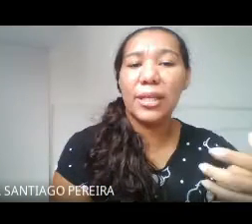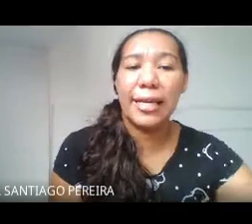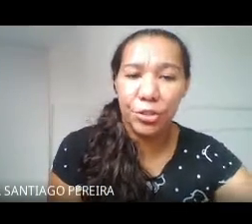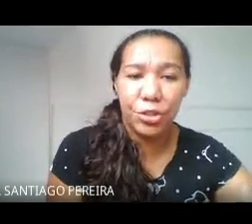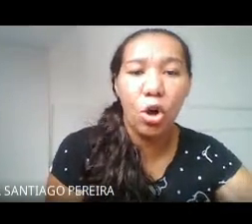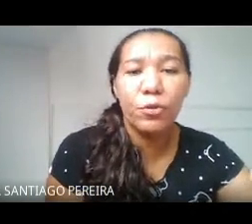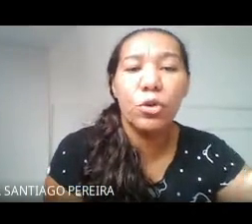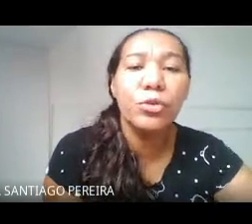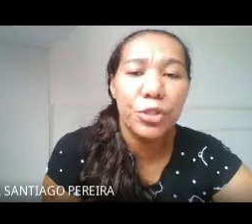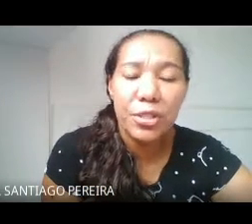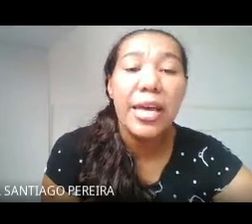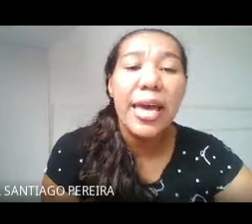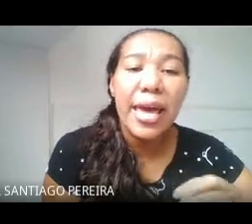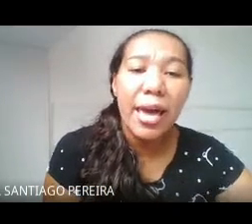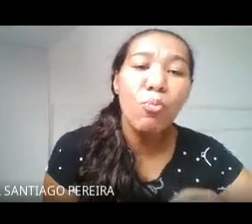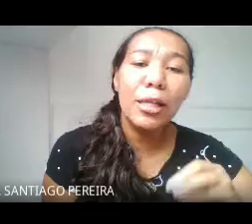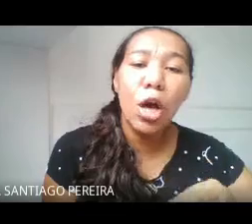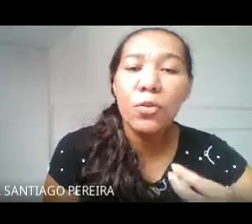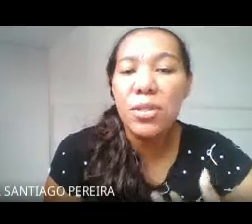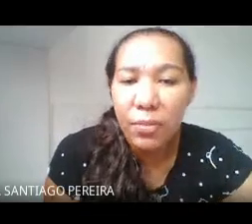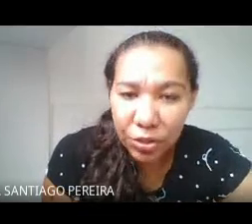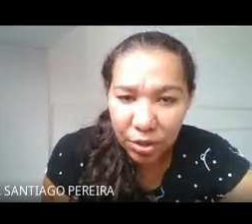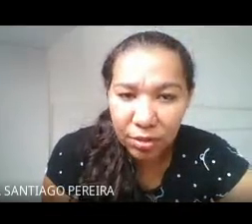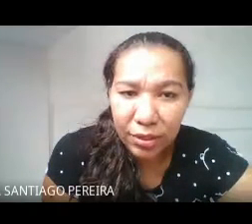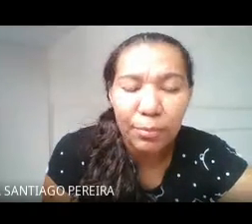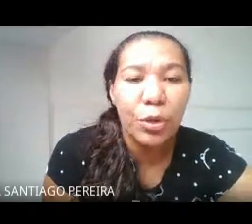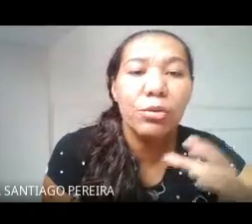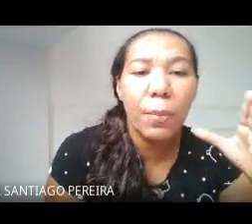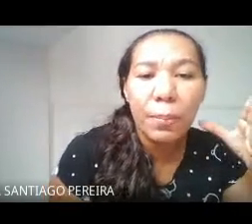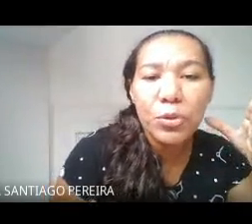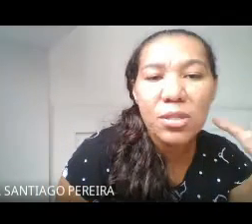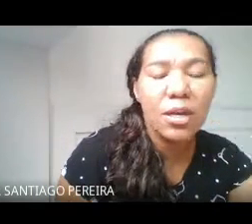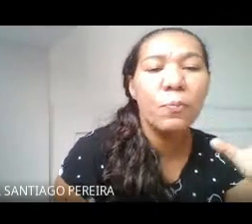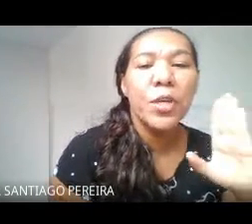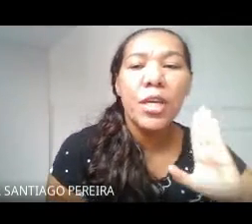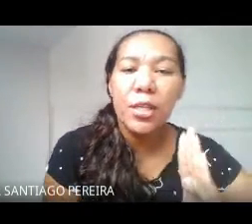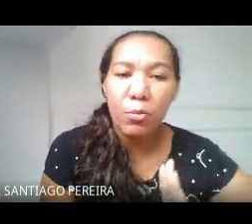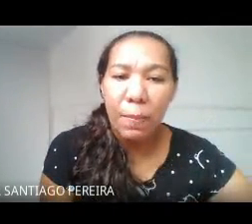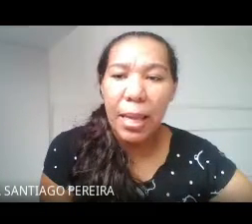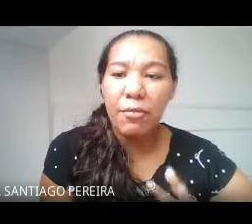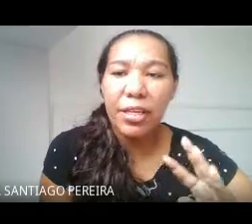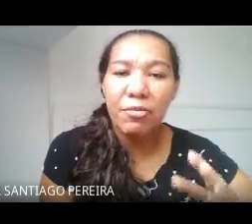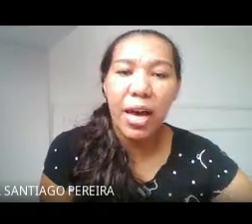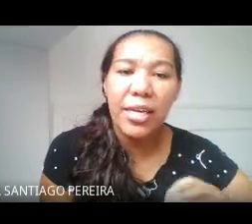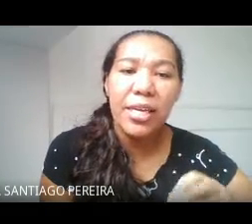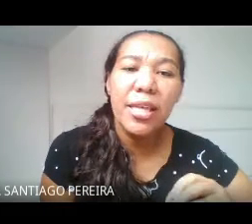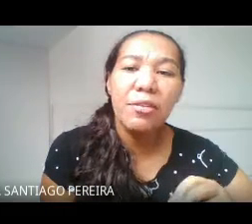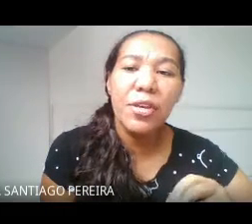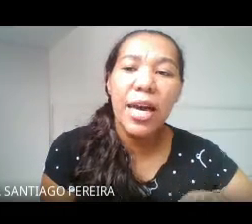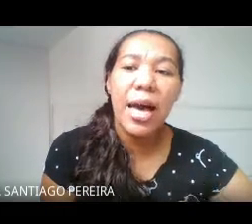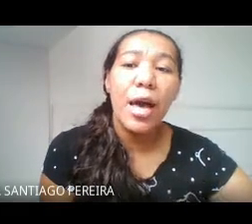de contrastes, of contrasts, é uma locução adjetiva, né? Porque eu tenho a preposição e tenho uma palavra que